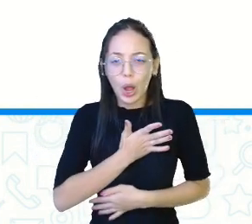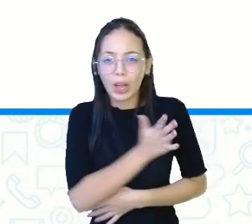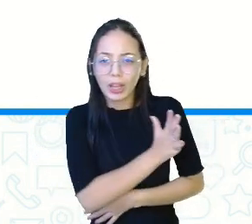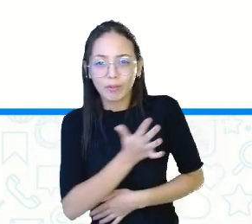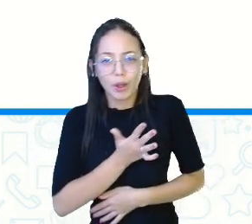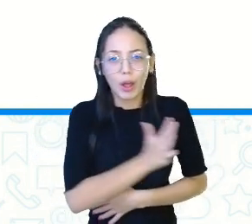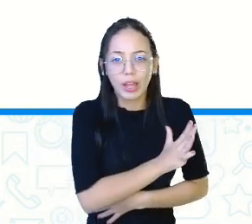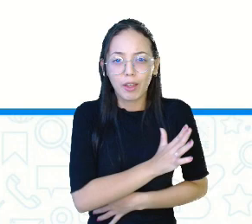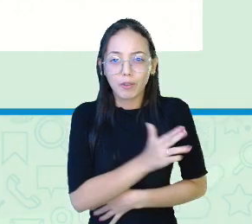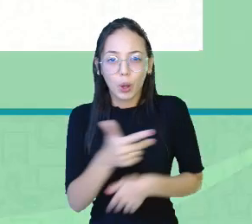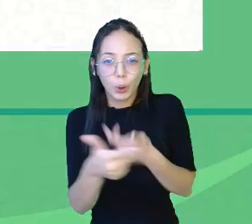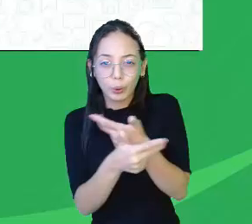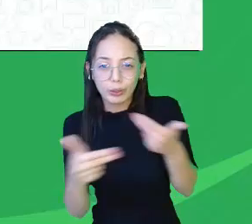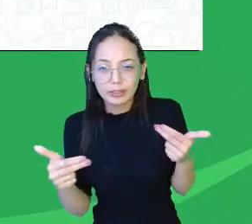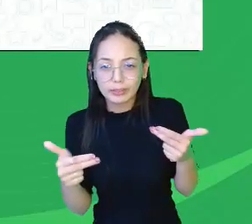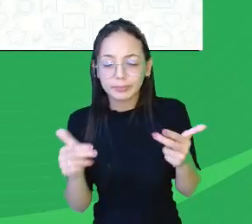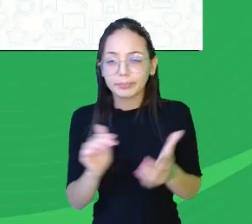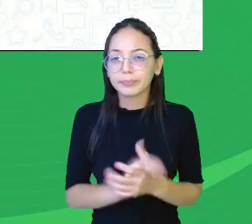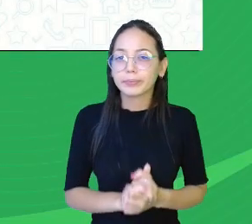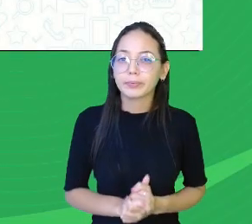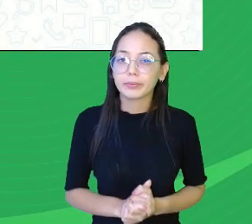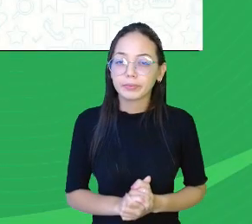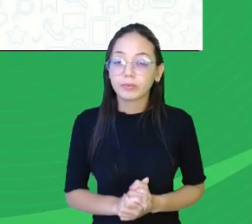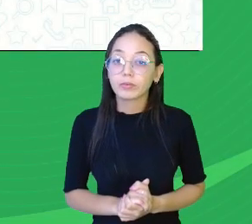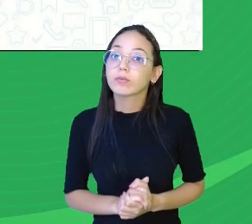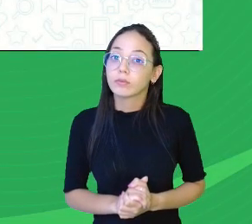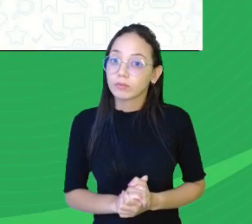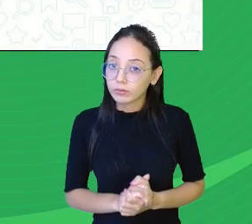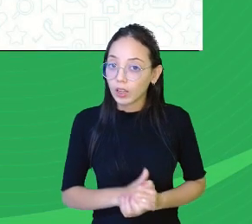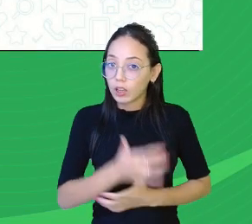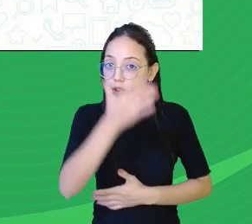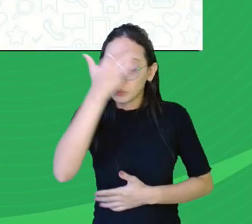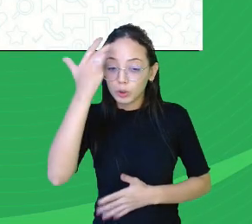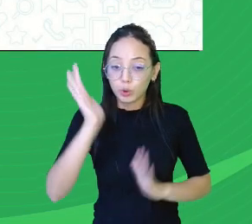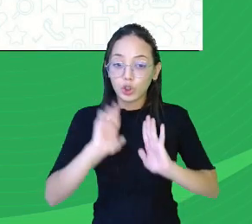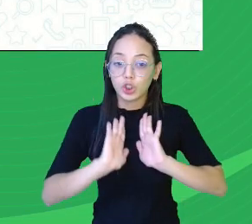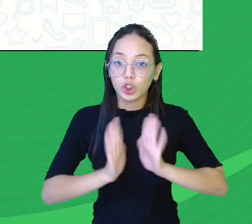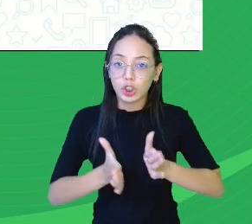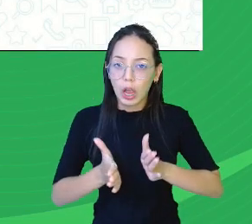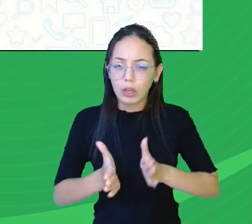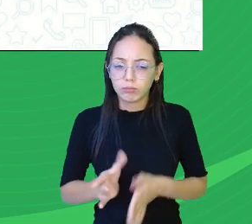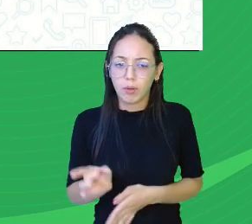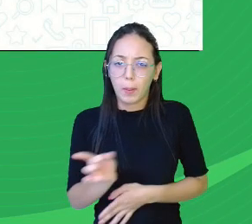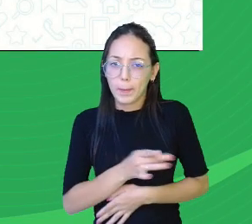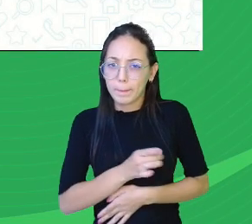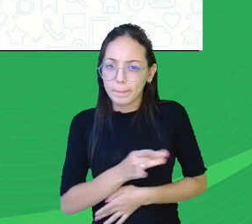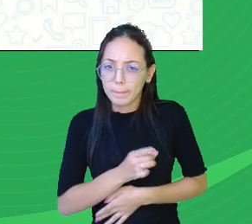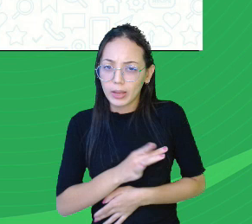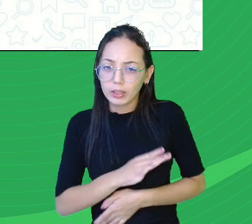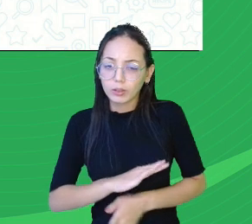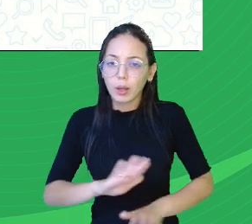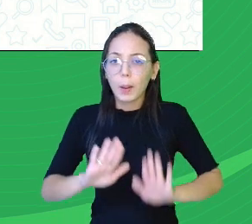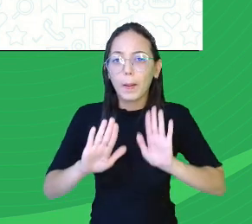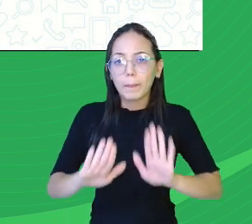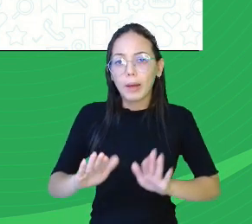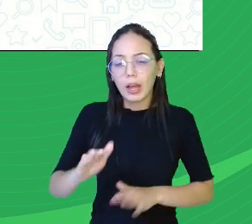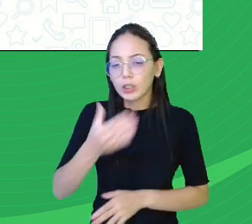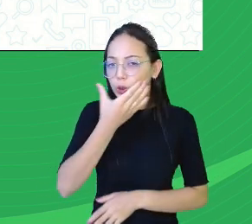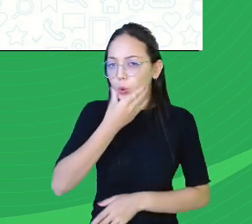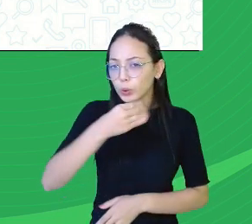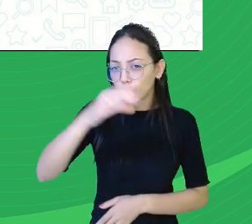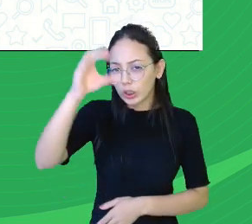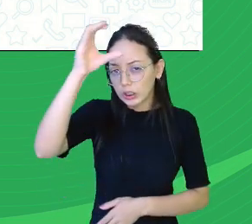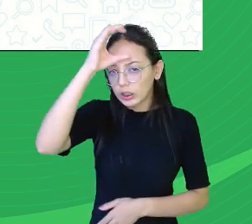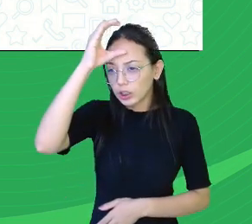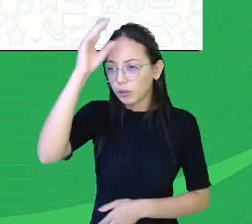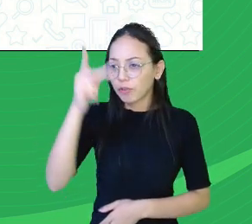É a coisa! É a coisa! Todo mundo já estava um tanto cismado. Mas o tio